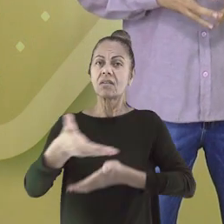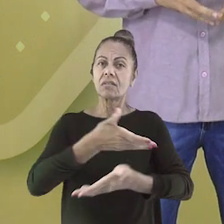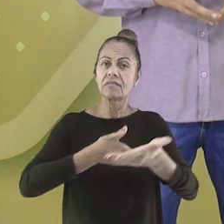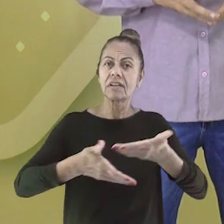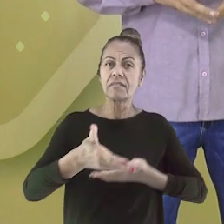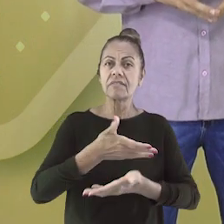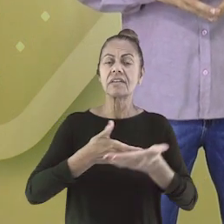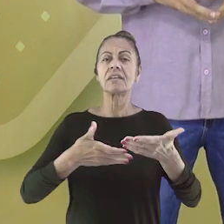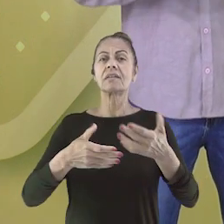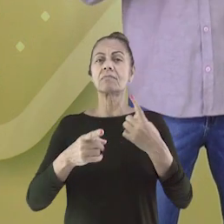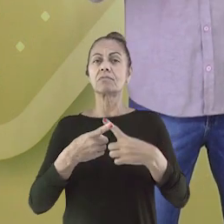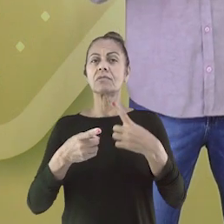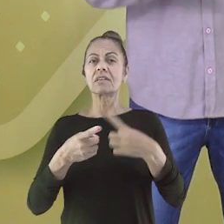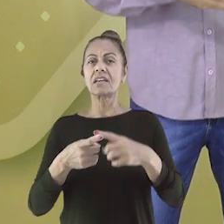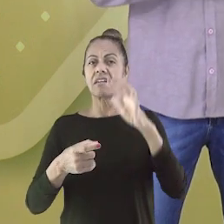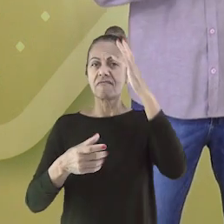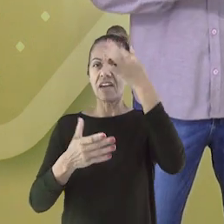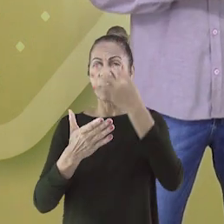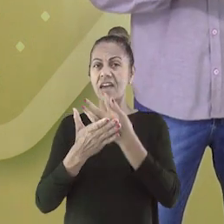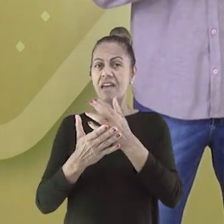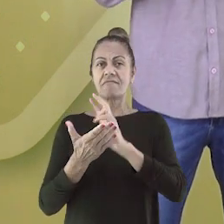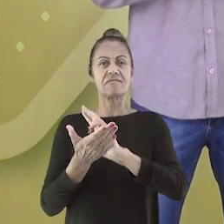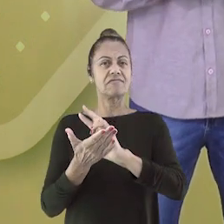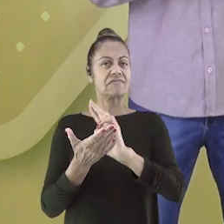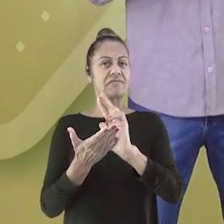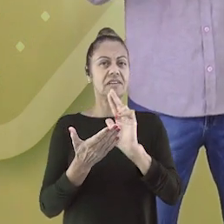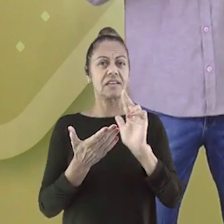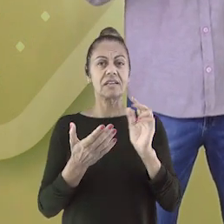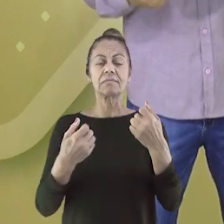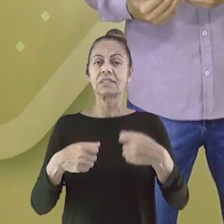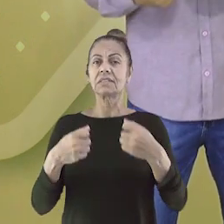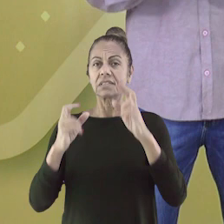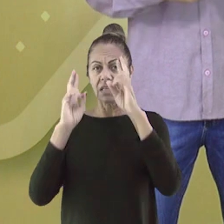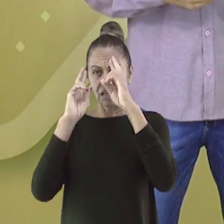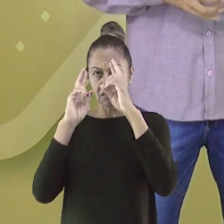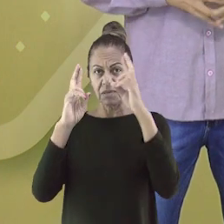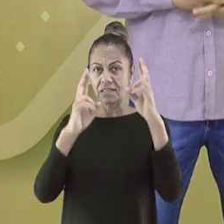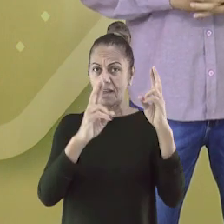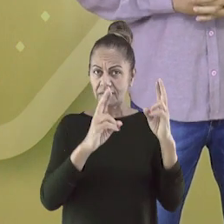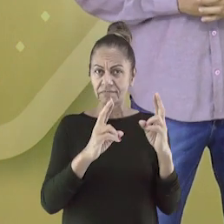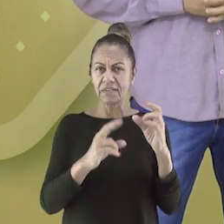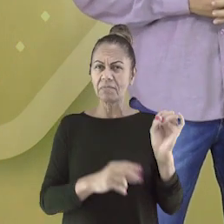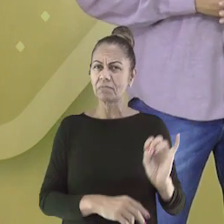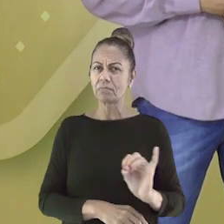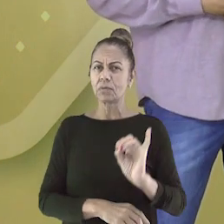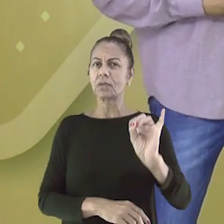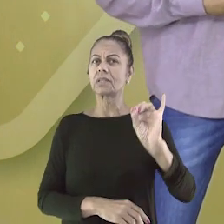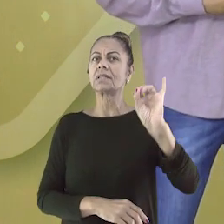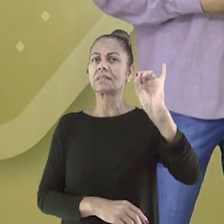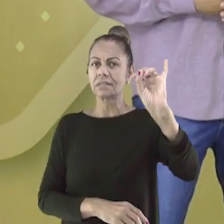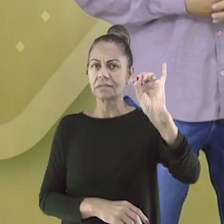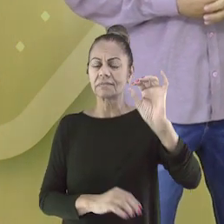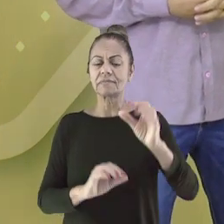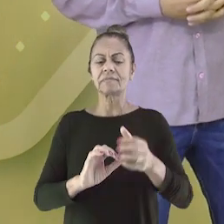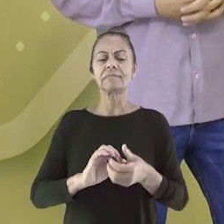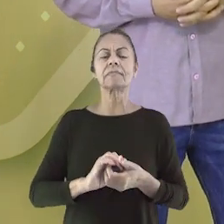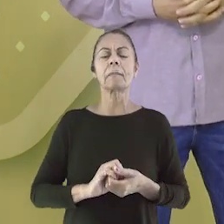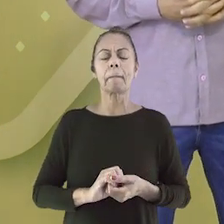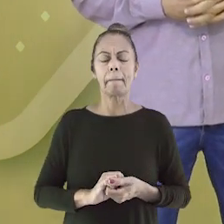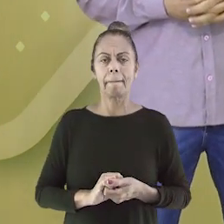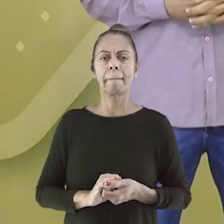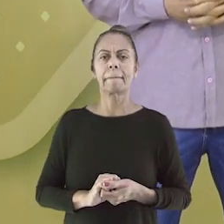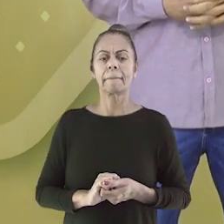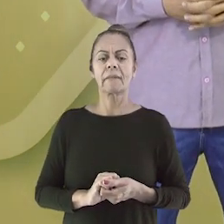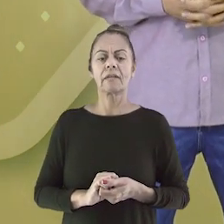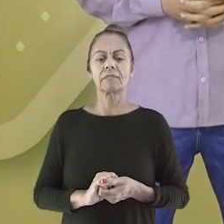essa realidade. É preciso aprender a conviver com quem tem concepções diversas das nossas. É